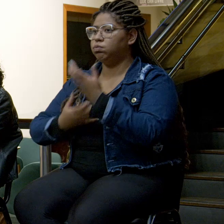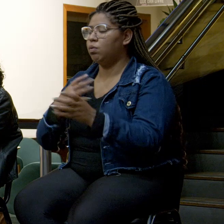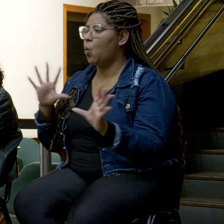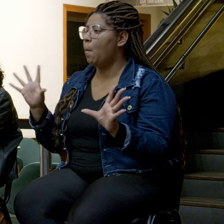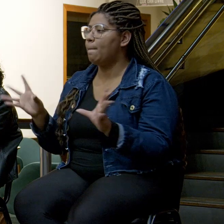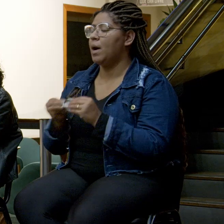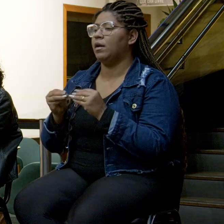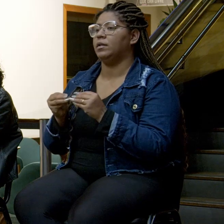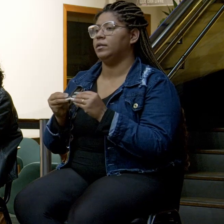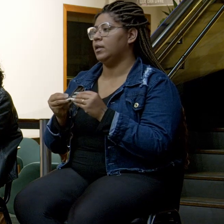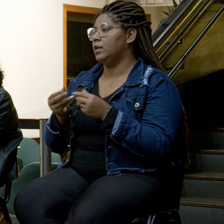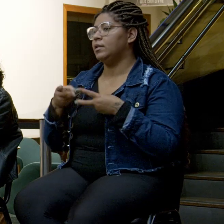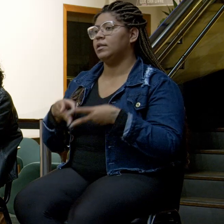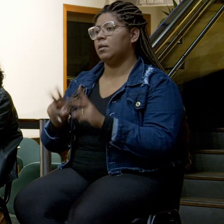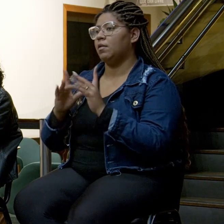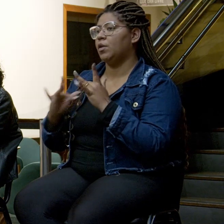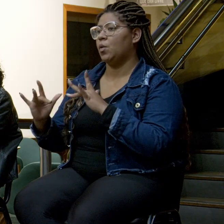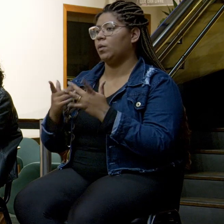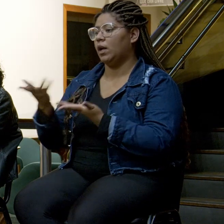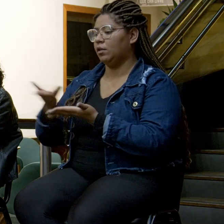as pessoas